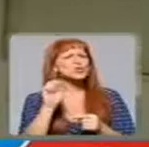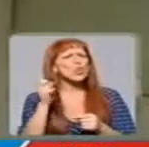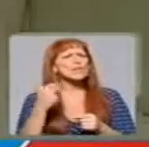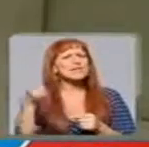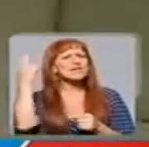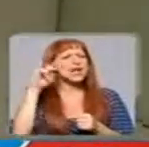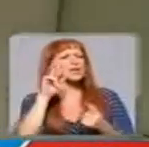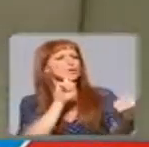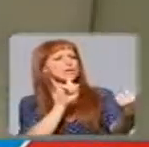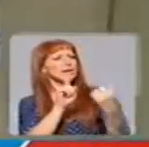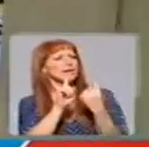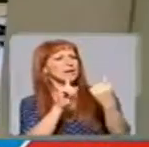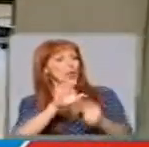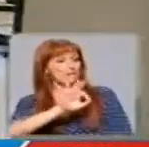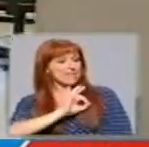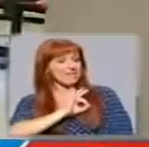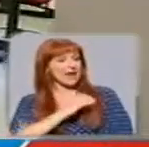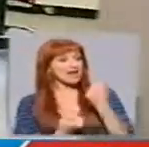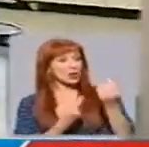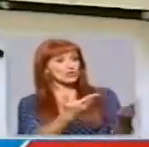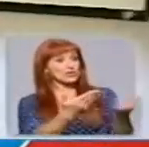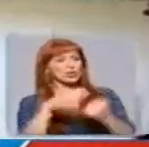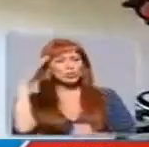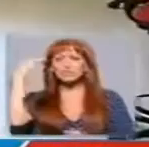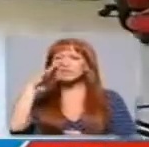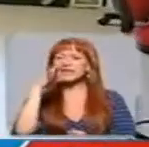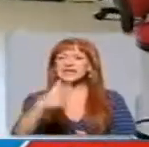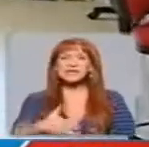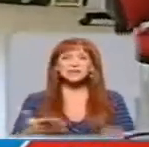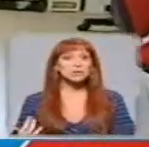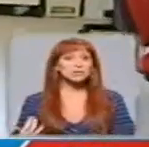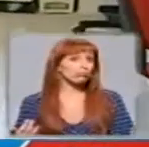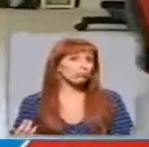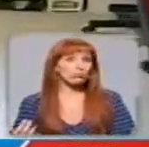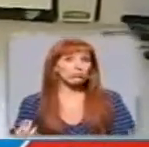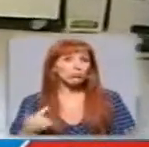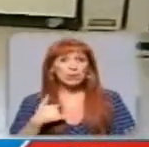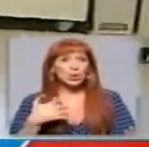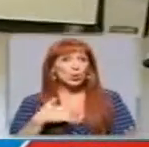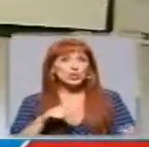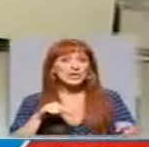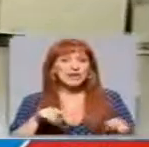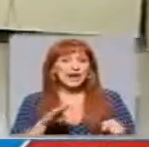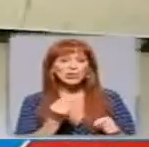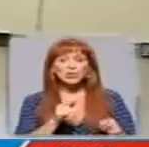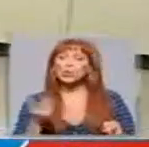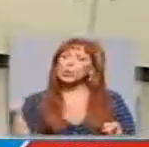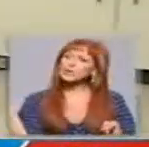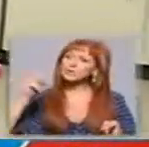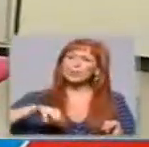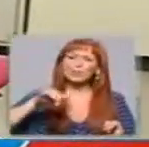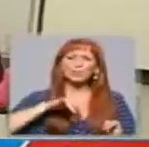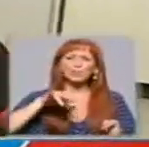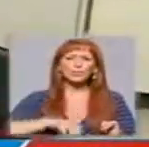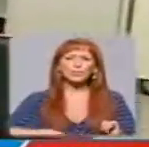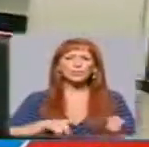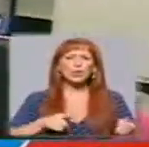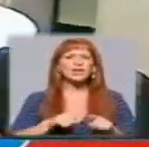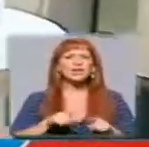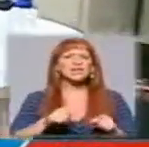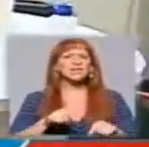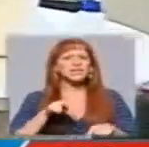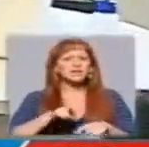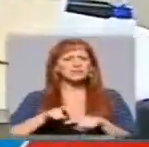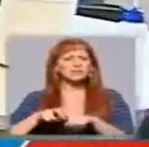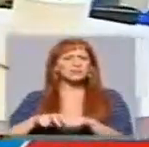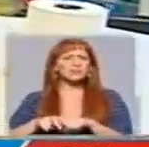passado e que trouxeram Algumas medalhas e que o professor dizia que gostaria que estes alunos quando cai chegassem que tivessem